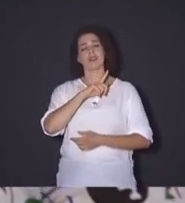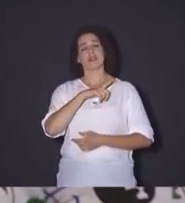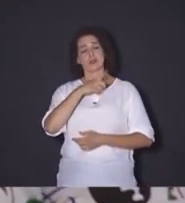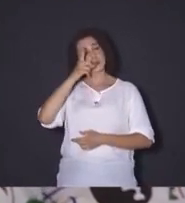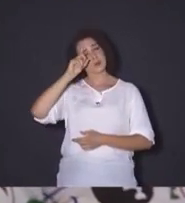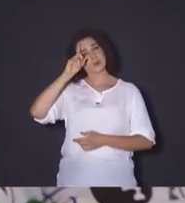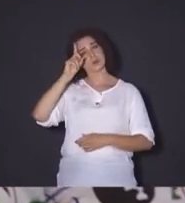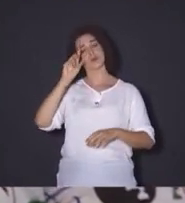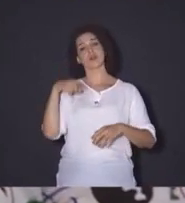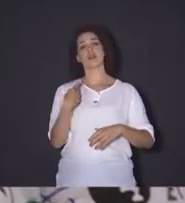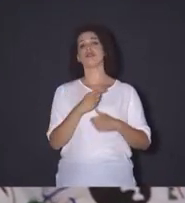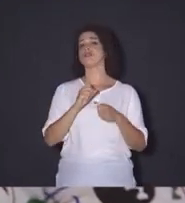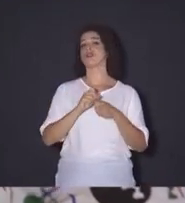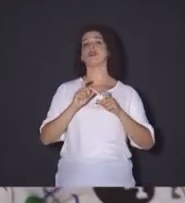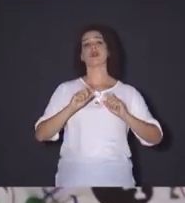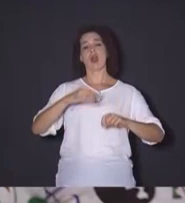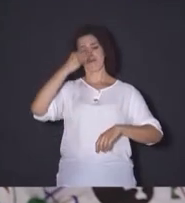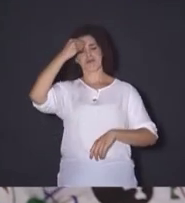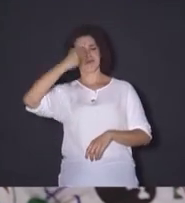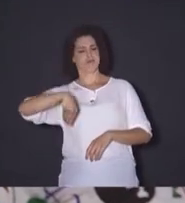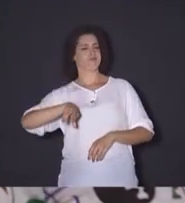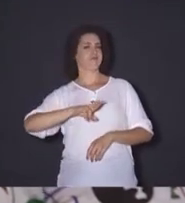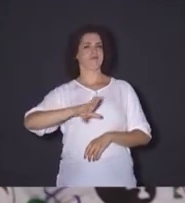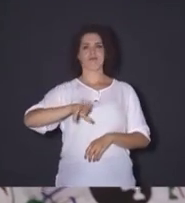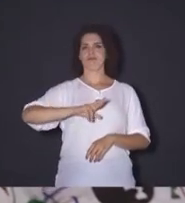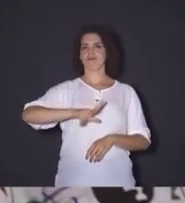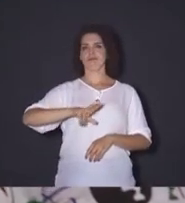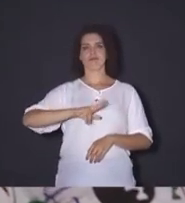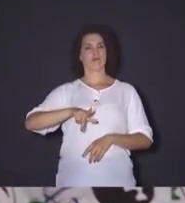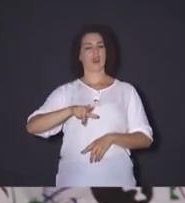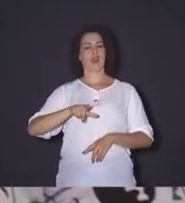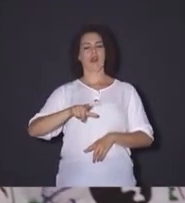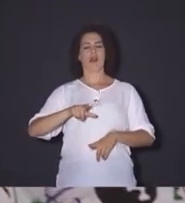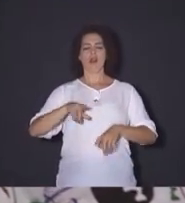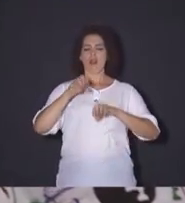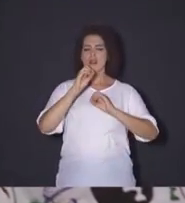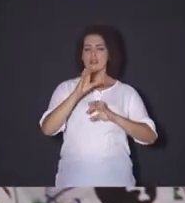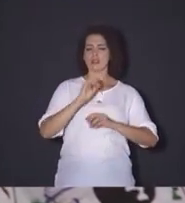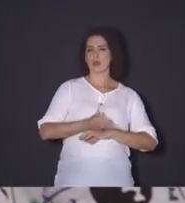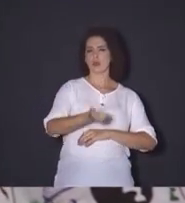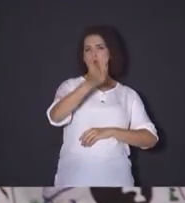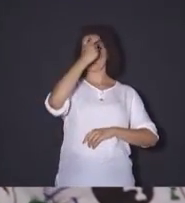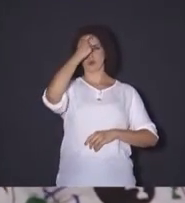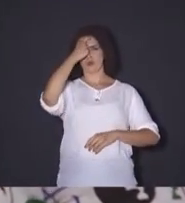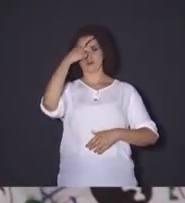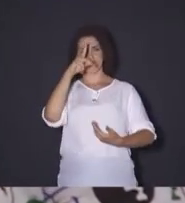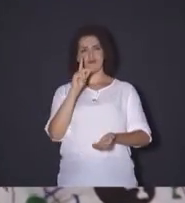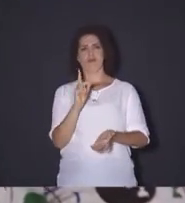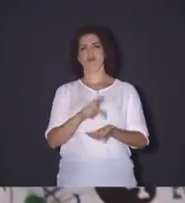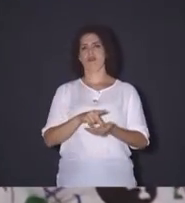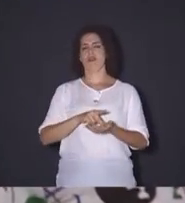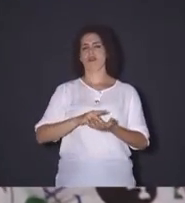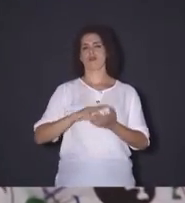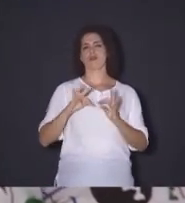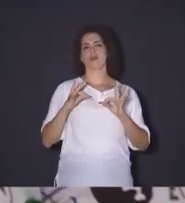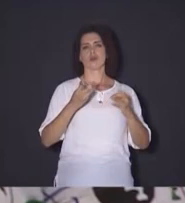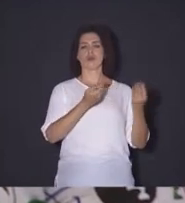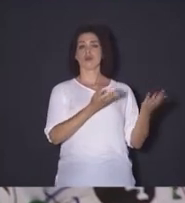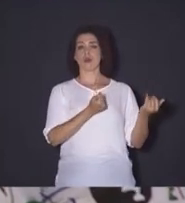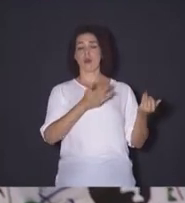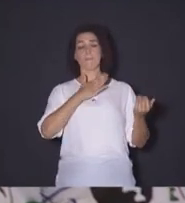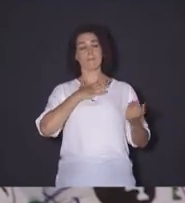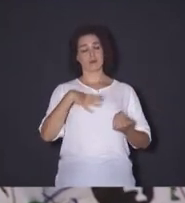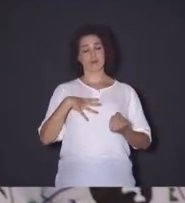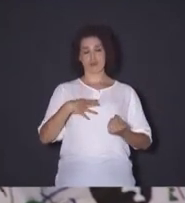que a gente faz é não desistir é conscientizá verdadeiramente todos os nossos jovens certo meus filhos já